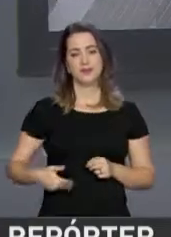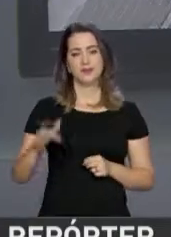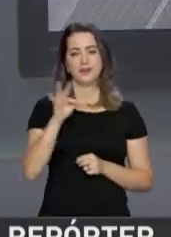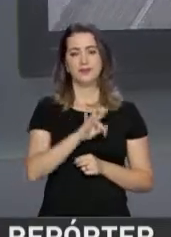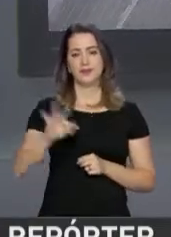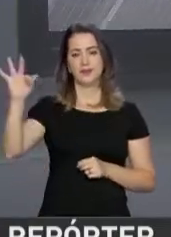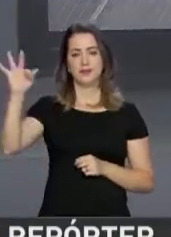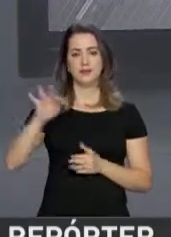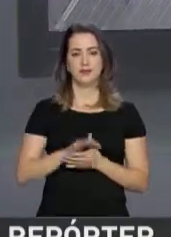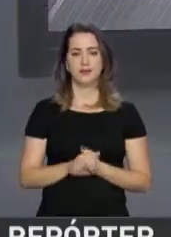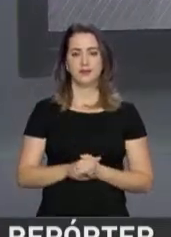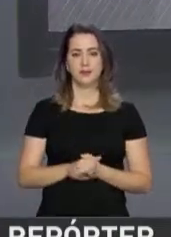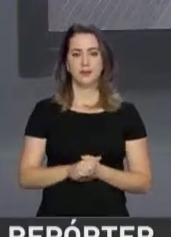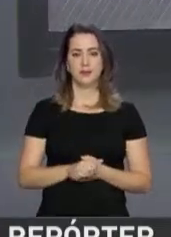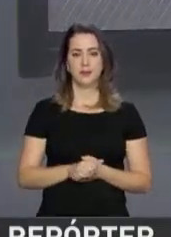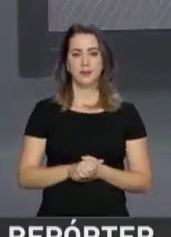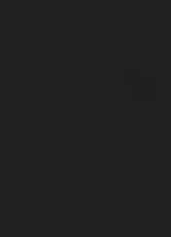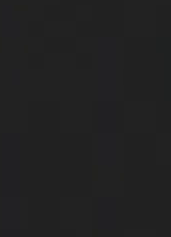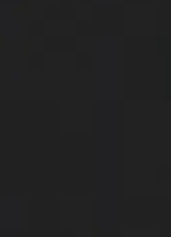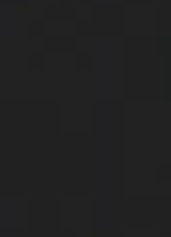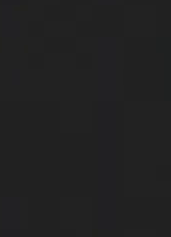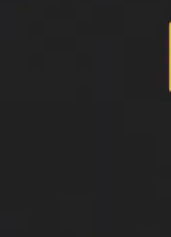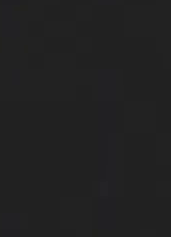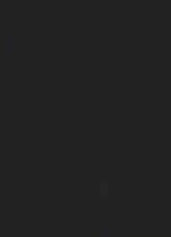nbr a tv do governo federal